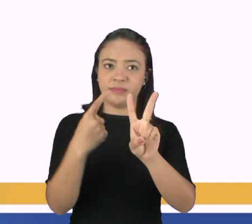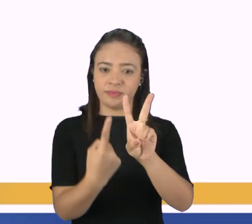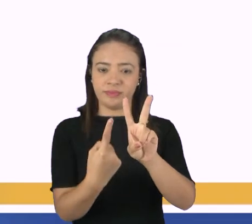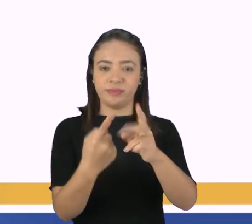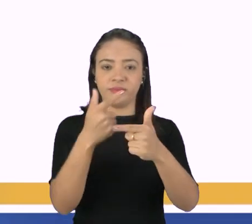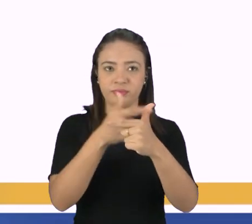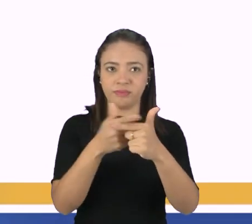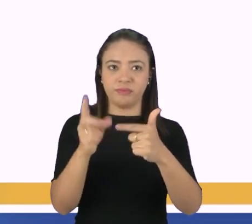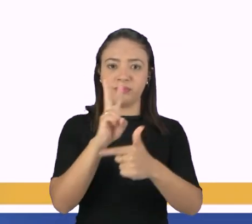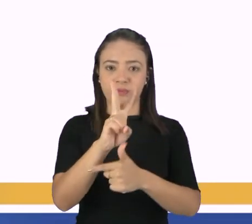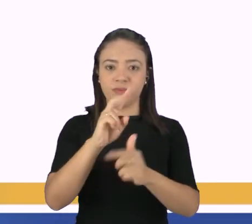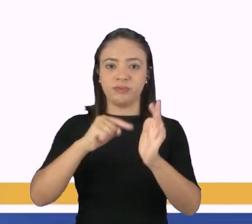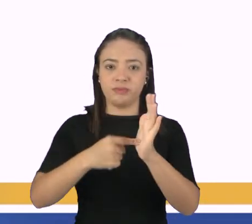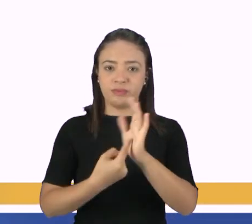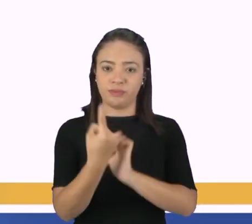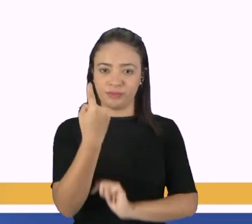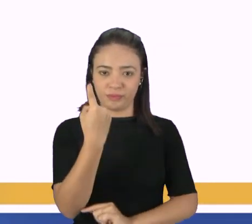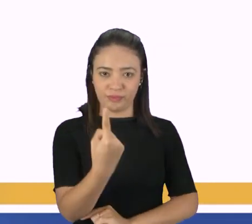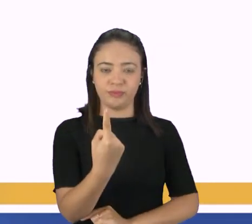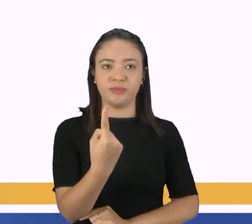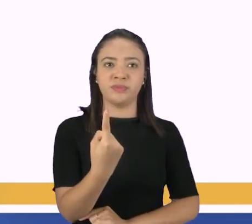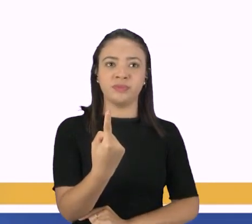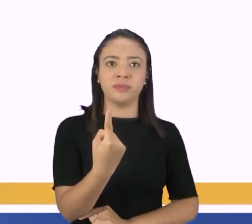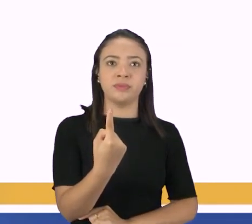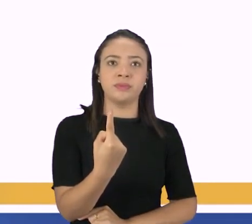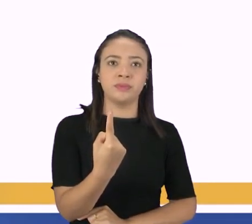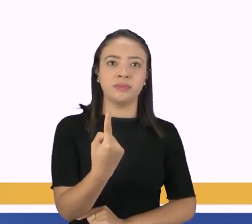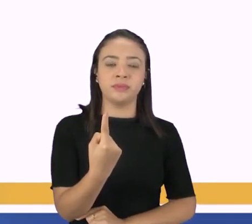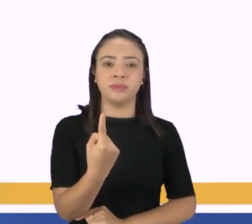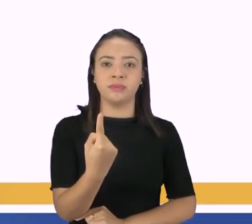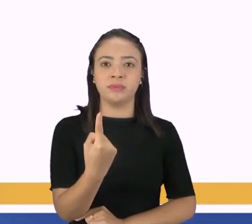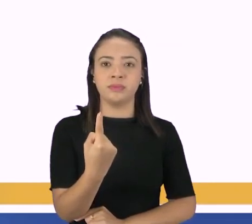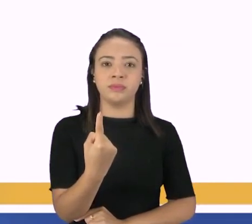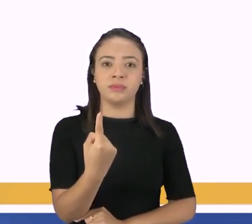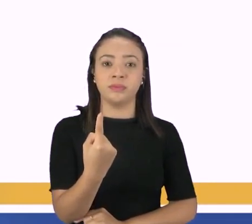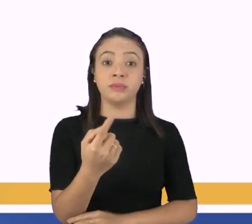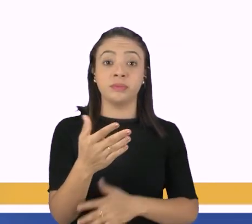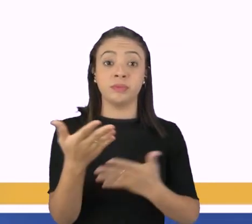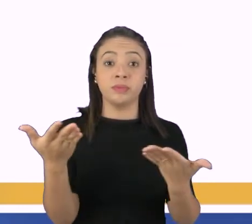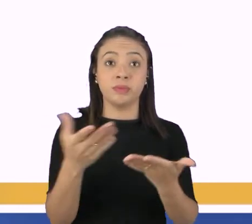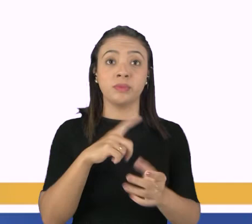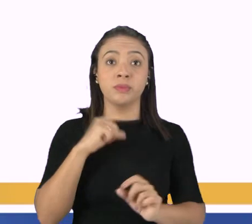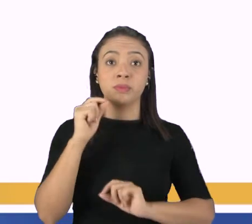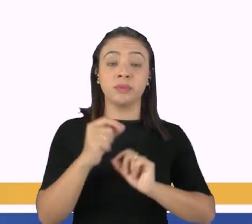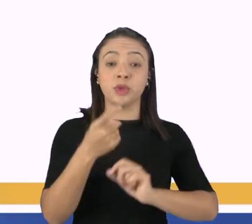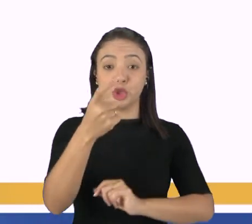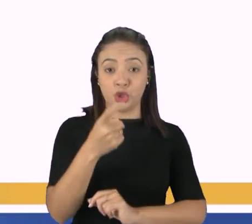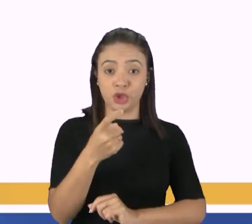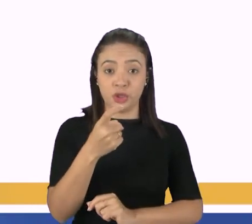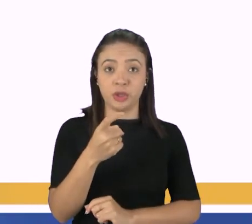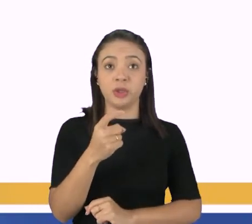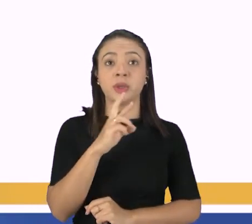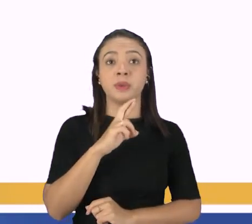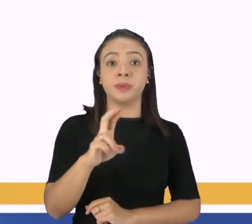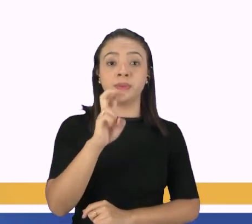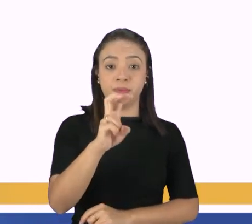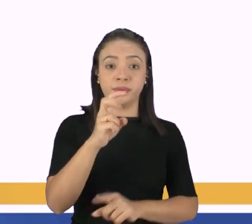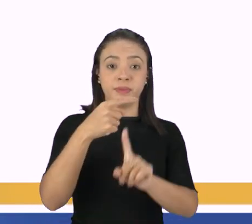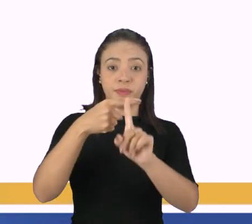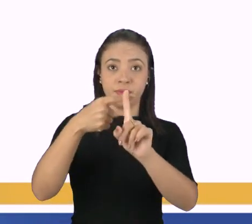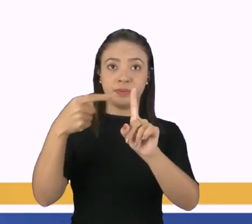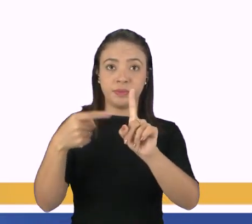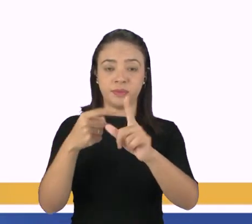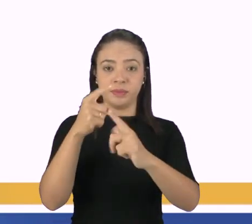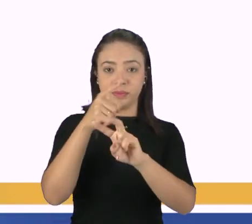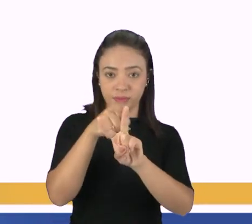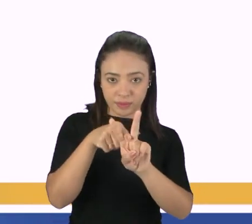sobre 2 vezes a, que é 1. Então, 2 vezes 1. Então, temos um x igual a 5, mais ou menos, raiz de